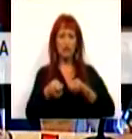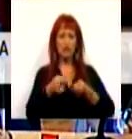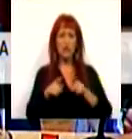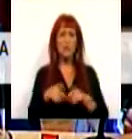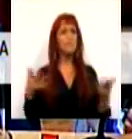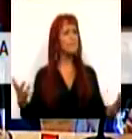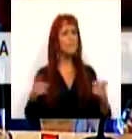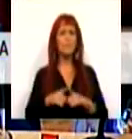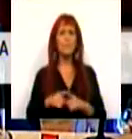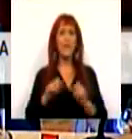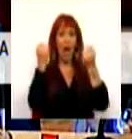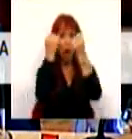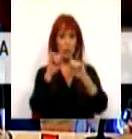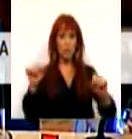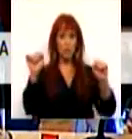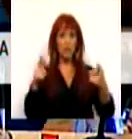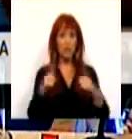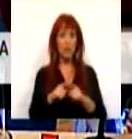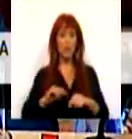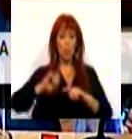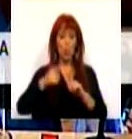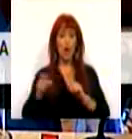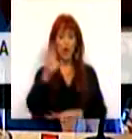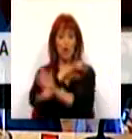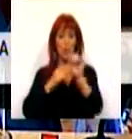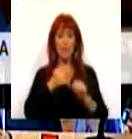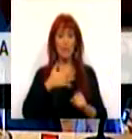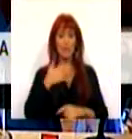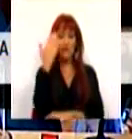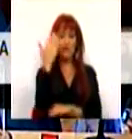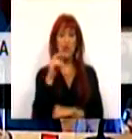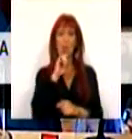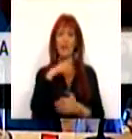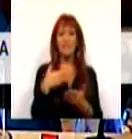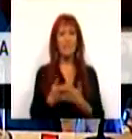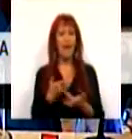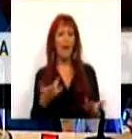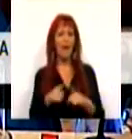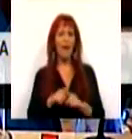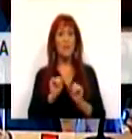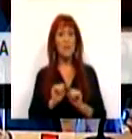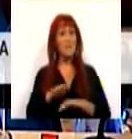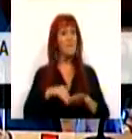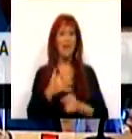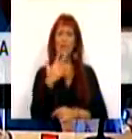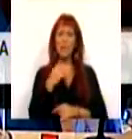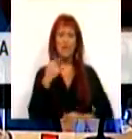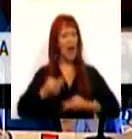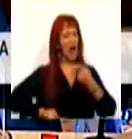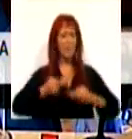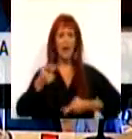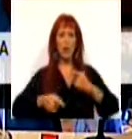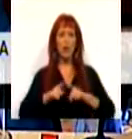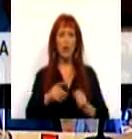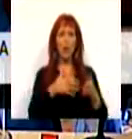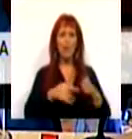e de autonomia. O Ano Europeu do Património configura uma oportunidade concreta para se fazer uma rigorosa avaliação